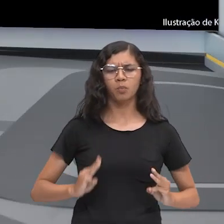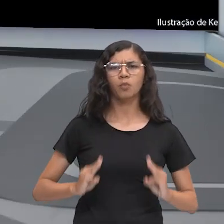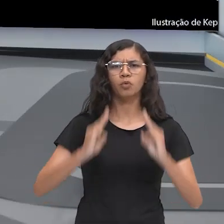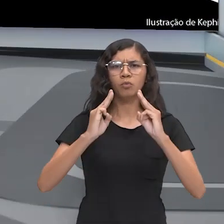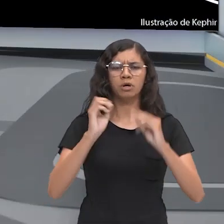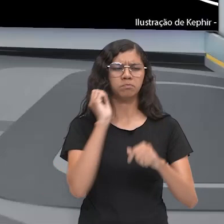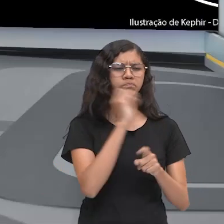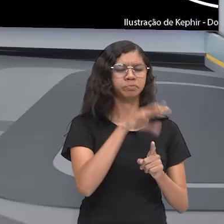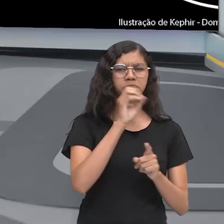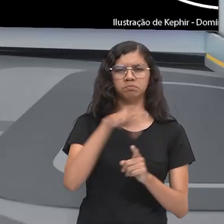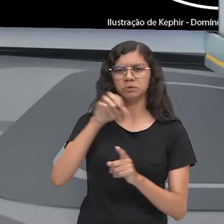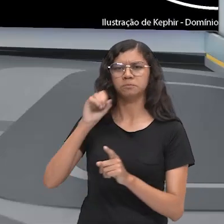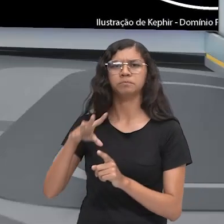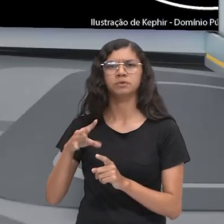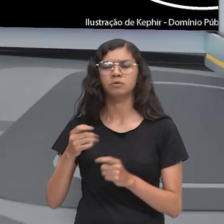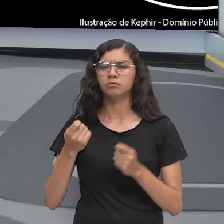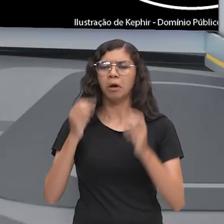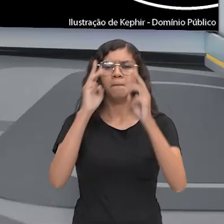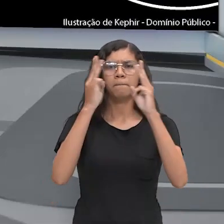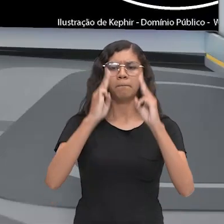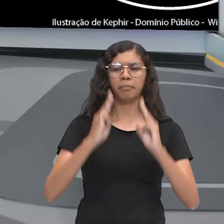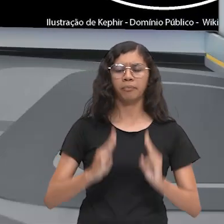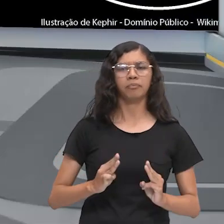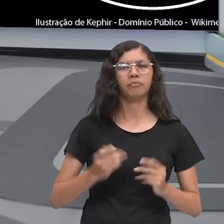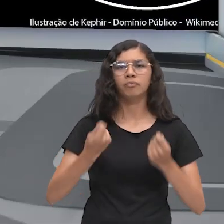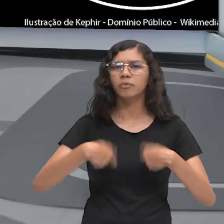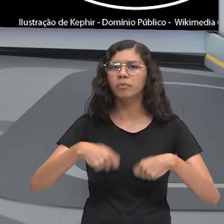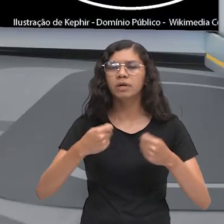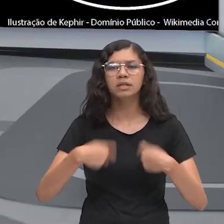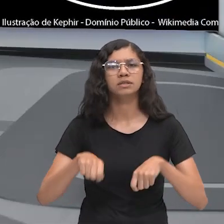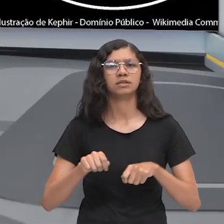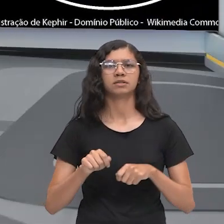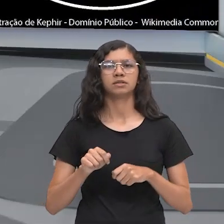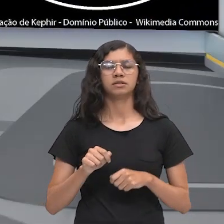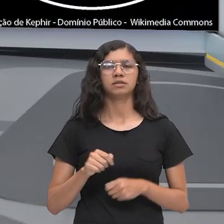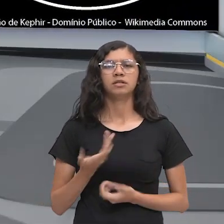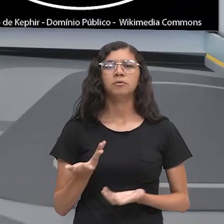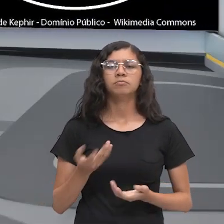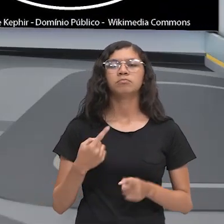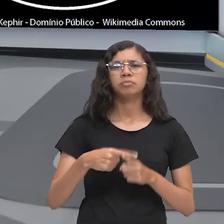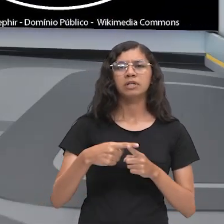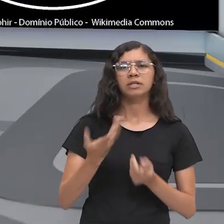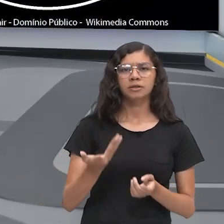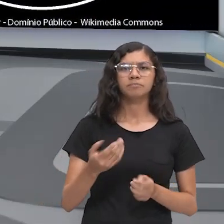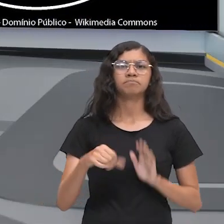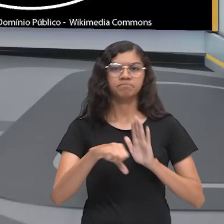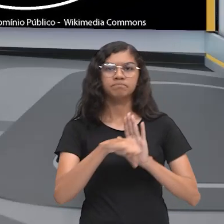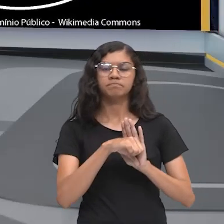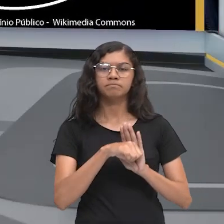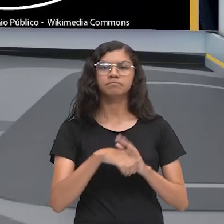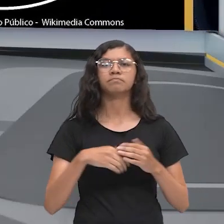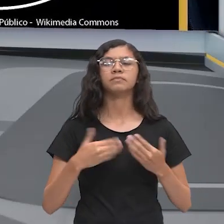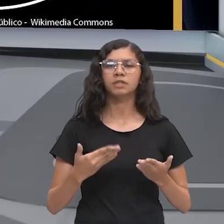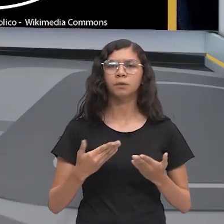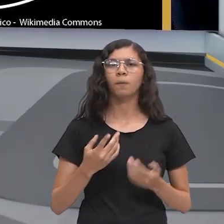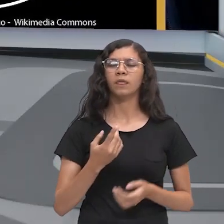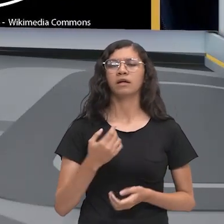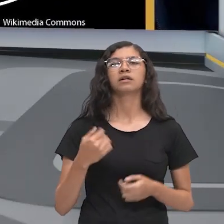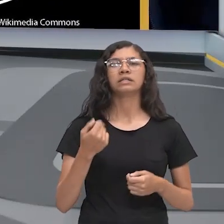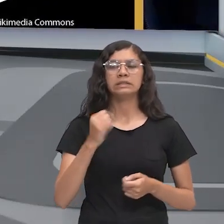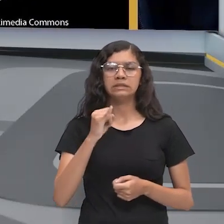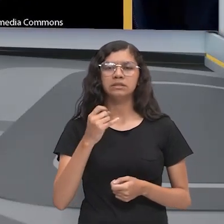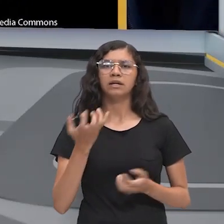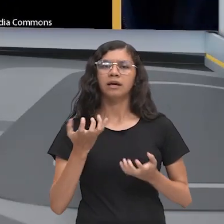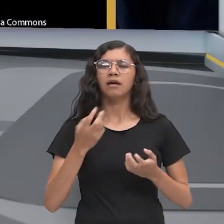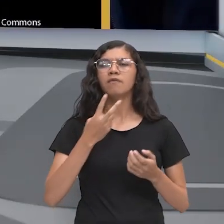públicos, não precisamos fazer vandalismo, cometer vandalismo, para que a gente consiga ter voz,